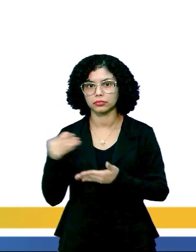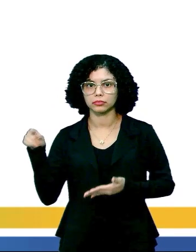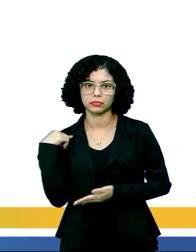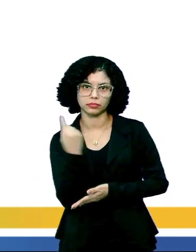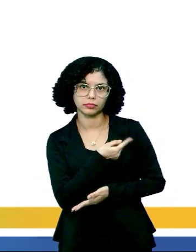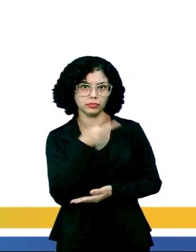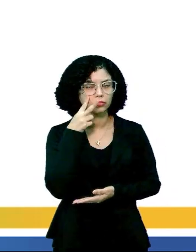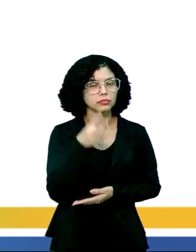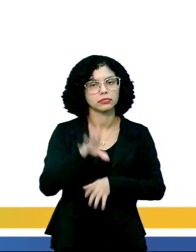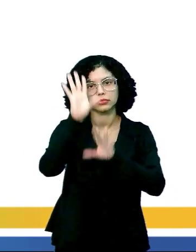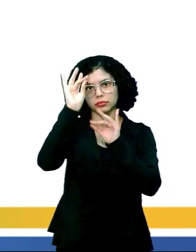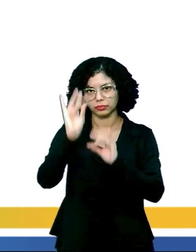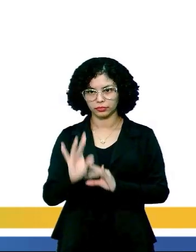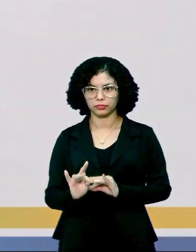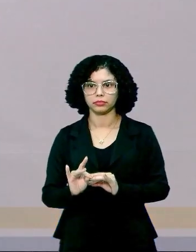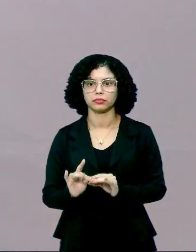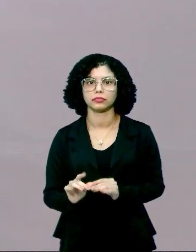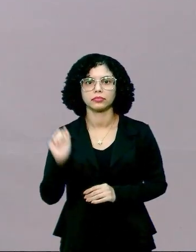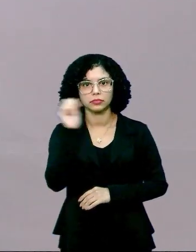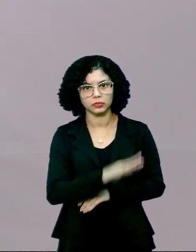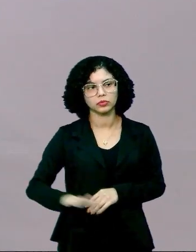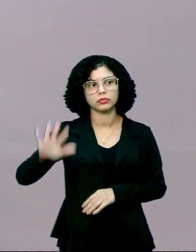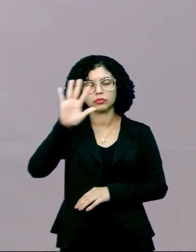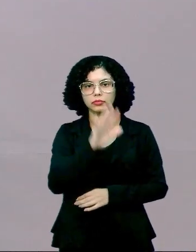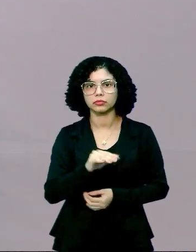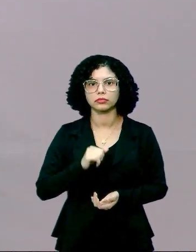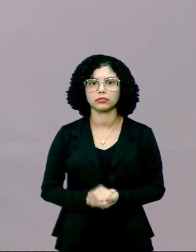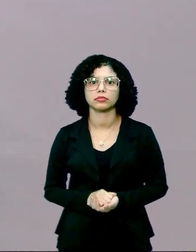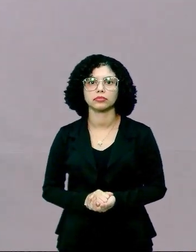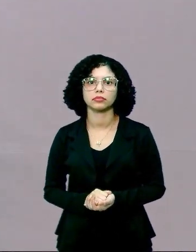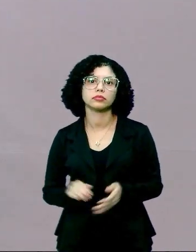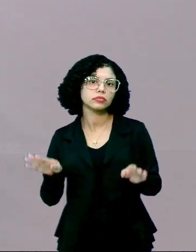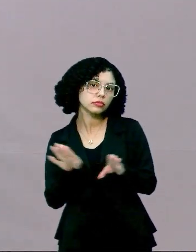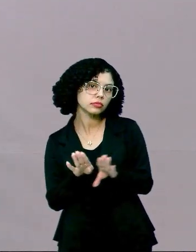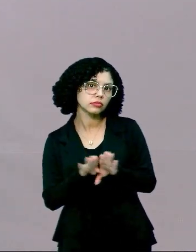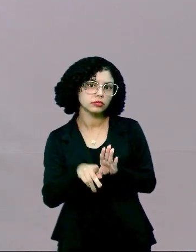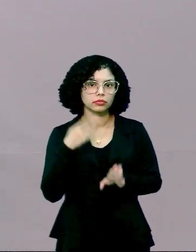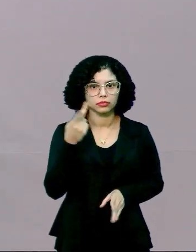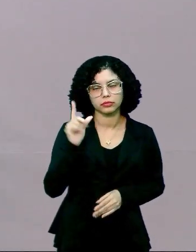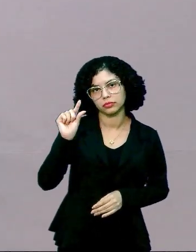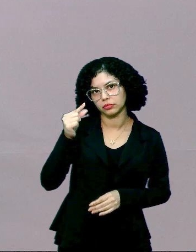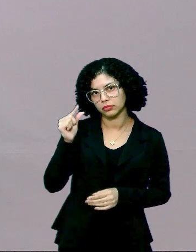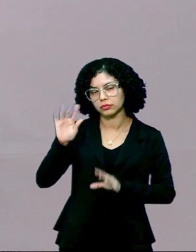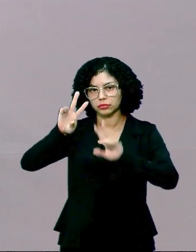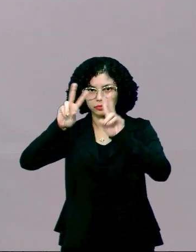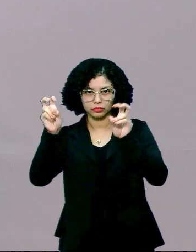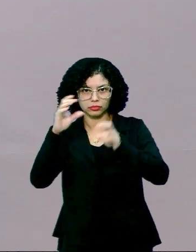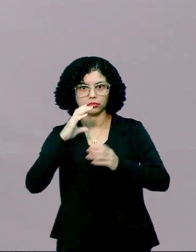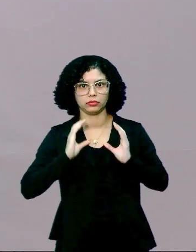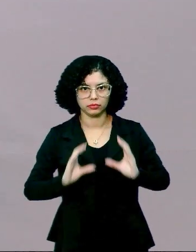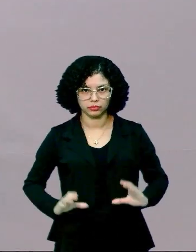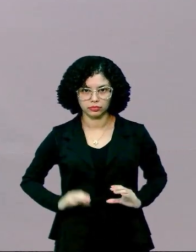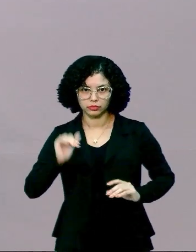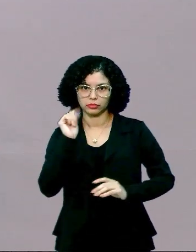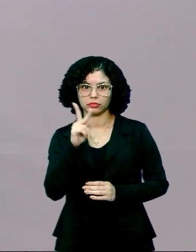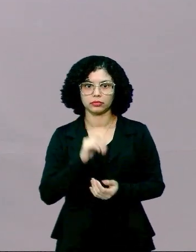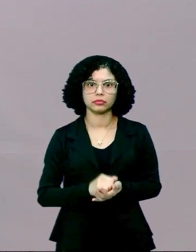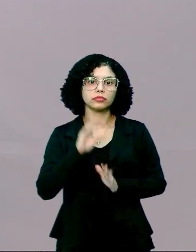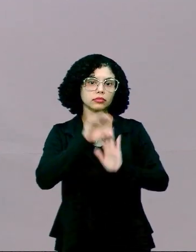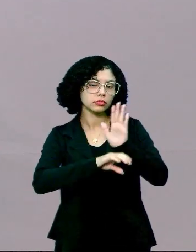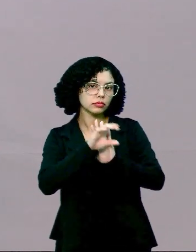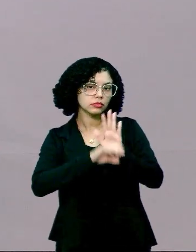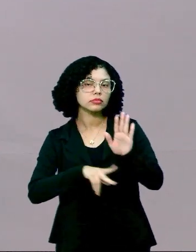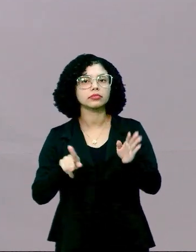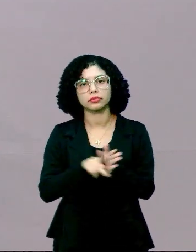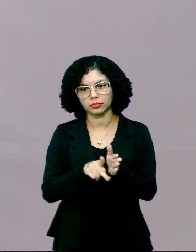Agora que nós vimos as nacionalidades e também falamos sobre a cidadania, ok? E os